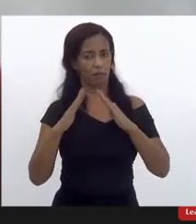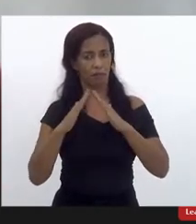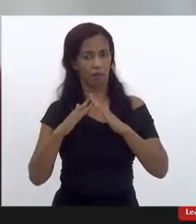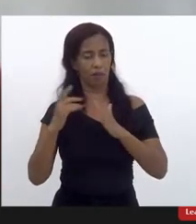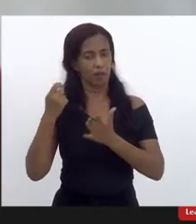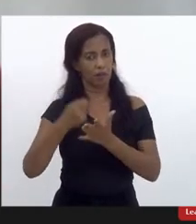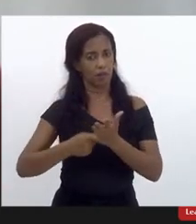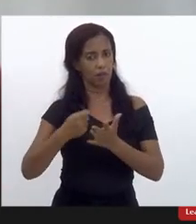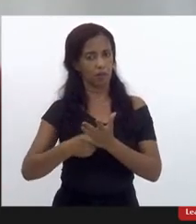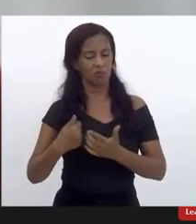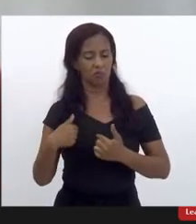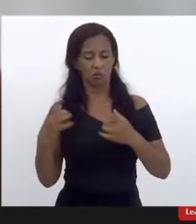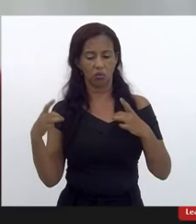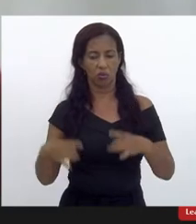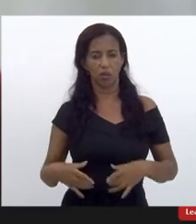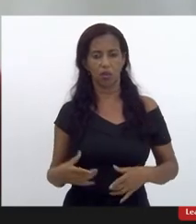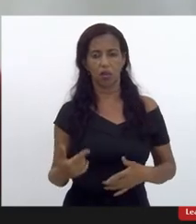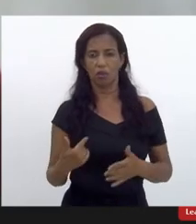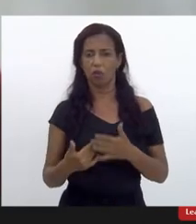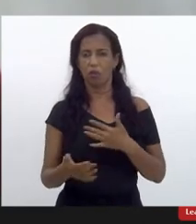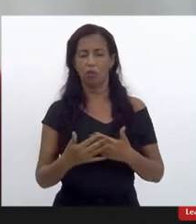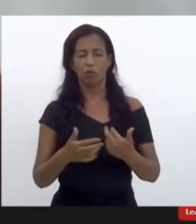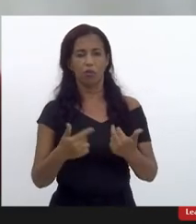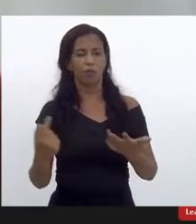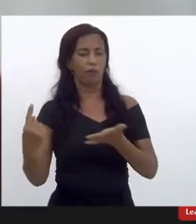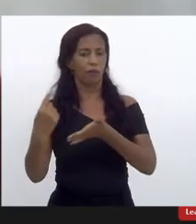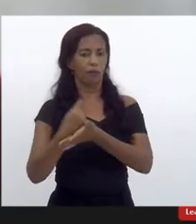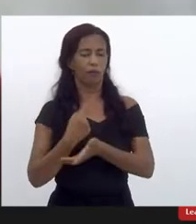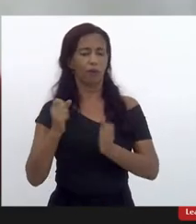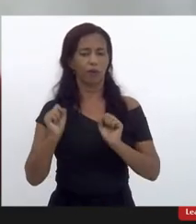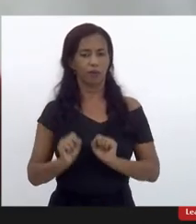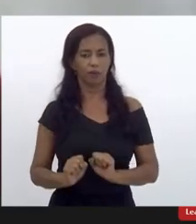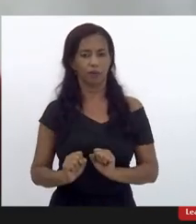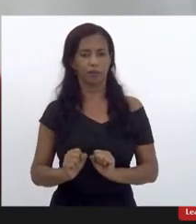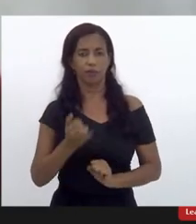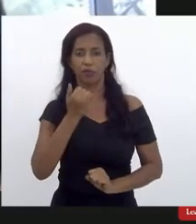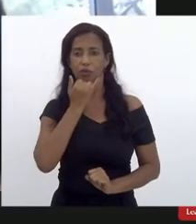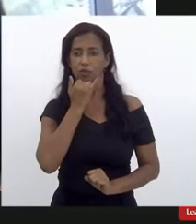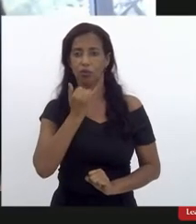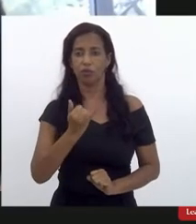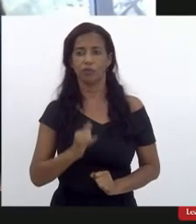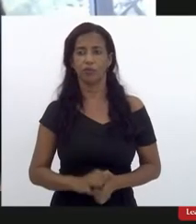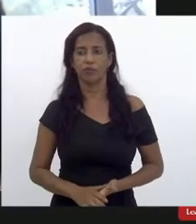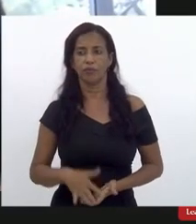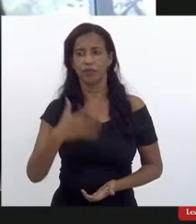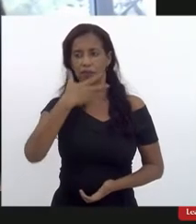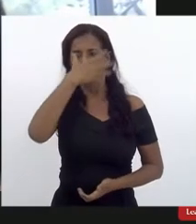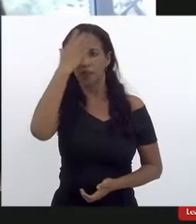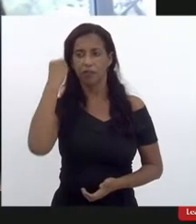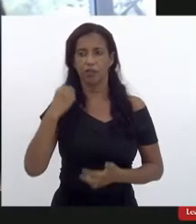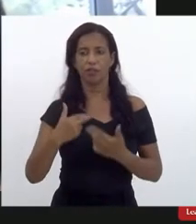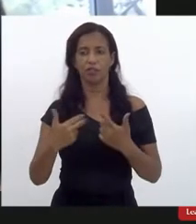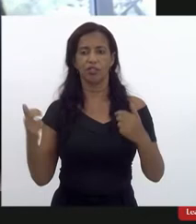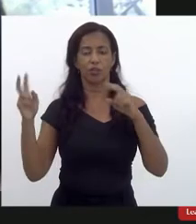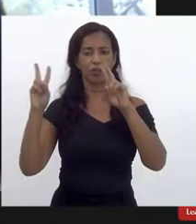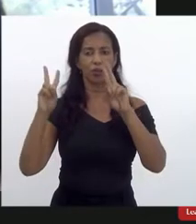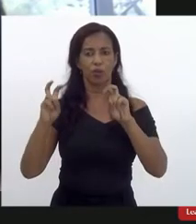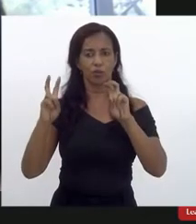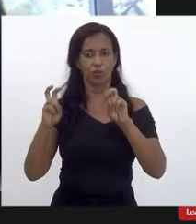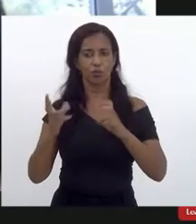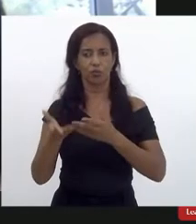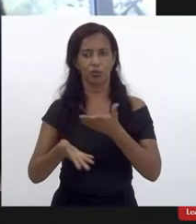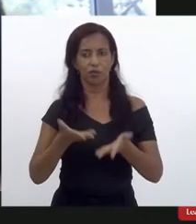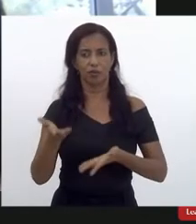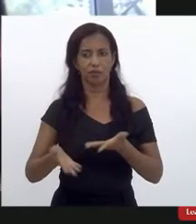Tá? Estou aqui à disposição para qualquer mais outro questionamento. E desculpe se esqueci de algum assunto, foram muitos assuntos